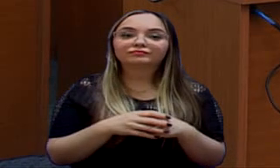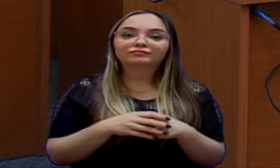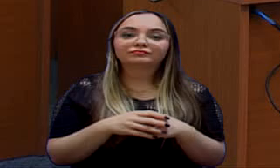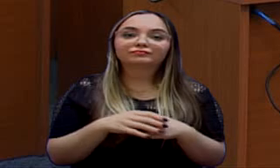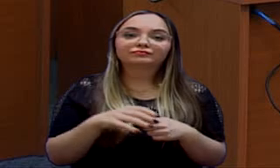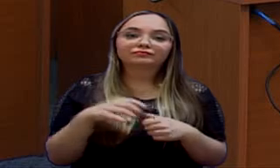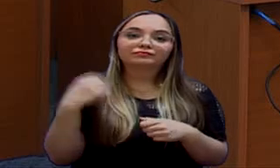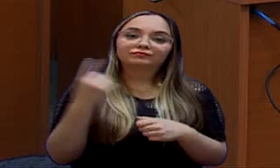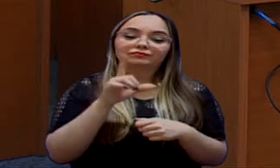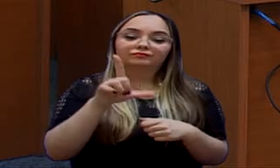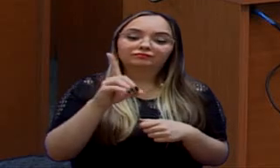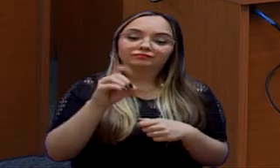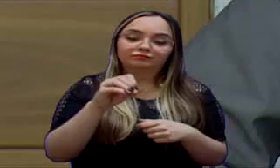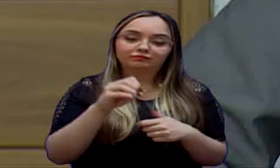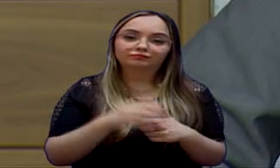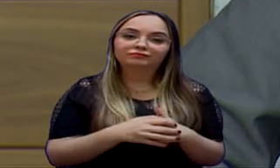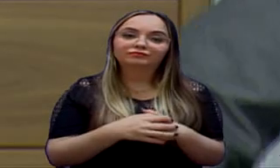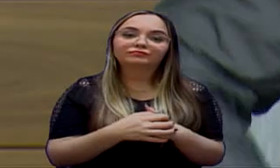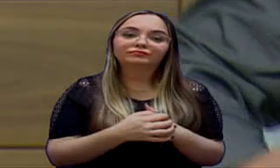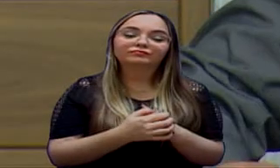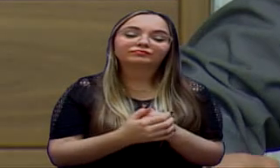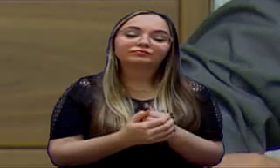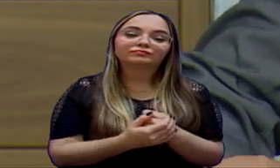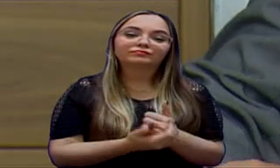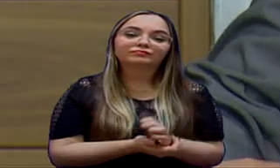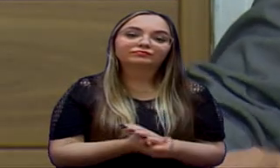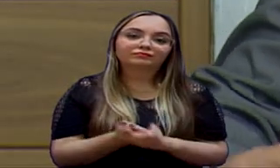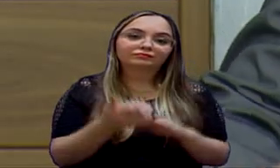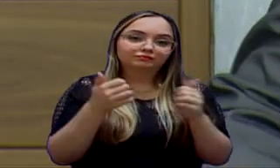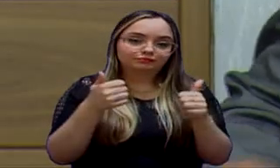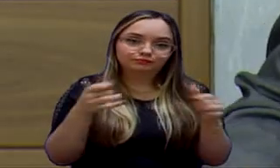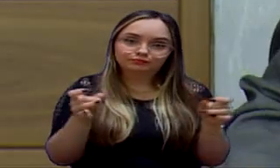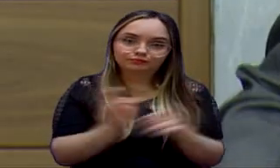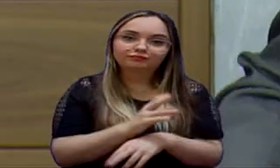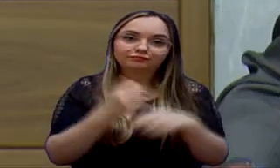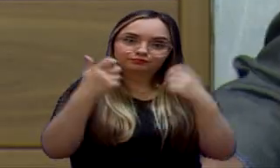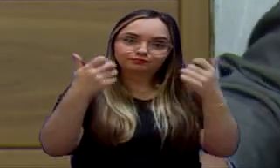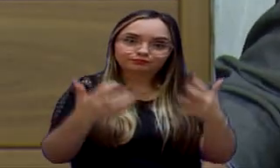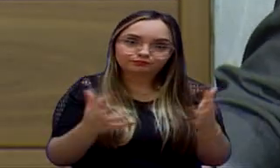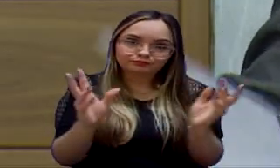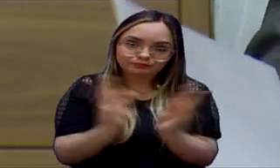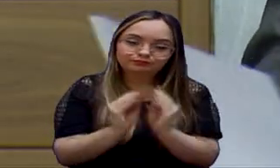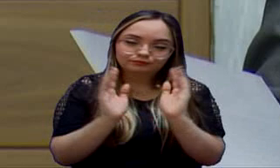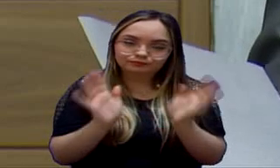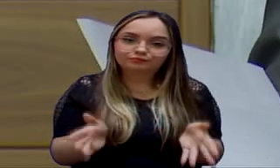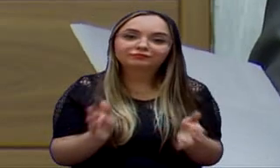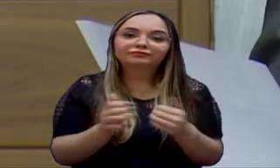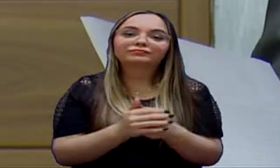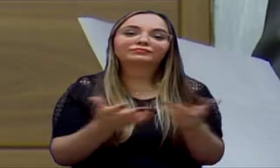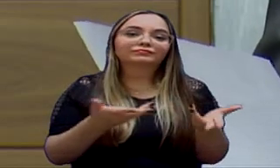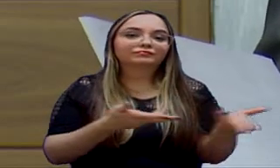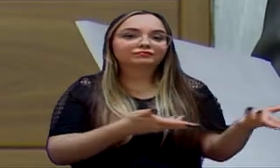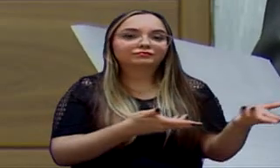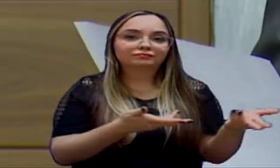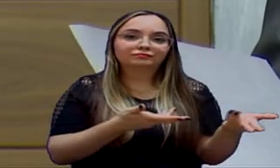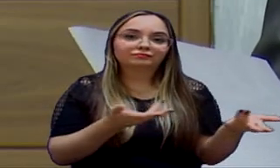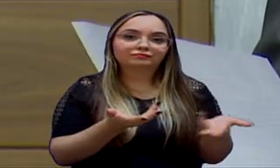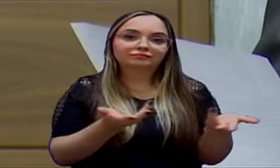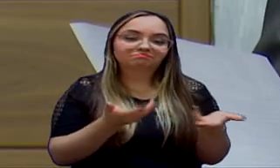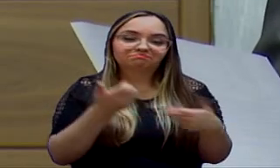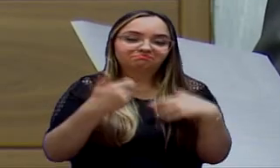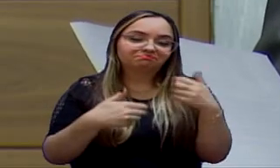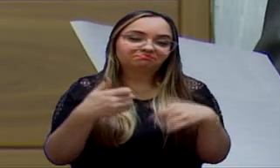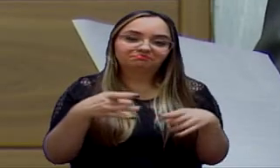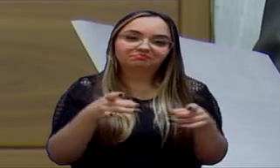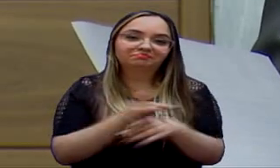da nossa LDO e bom feito essa apresentação básica deixa eu ver o que mais que tem que nós temos que